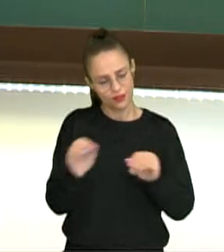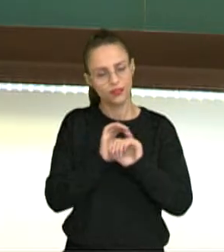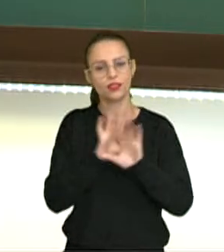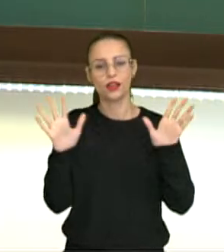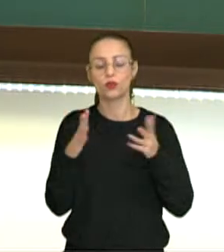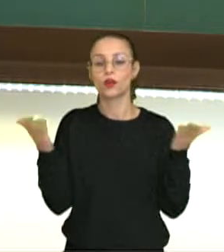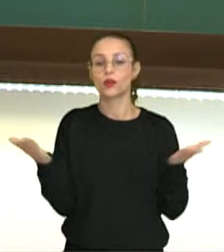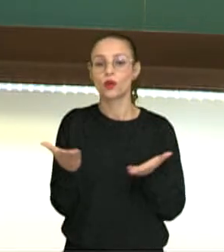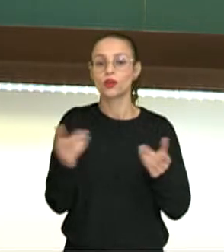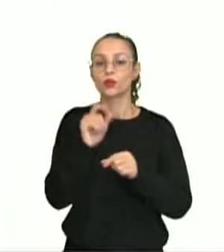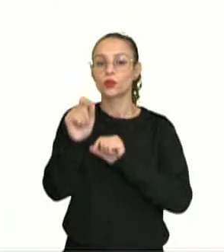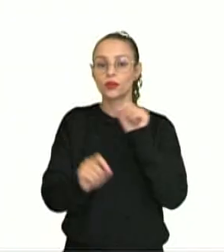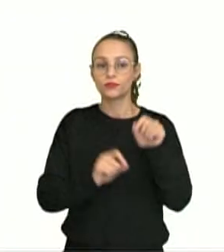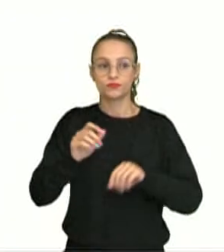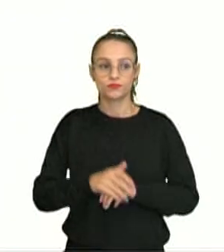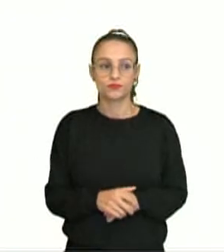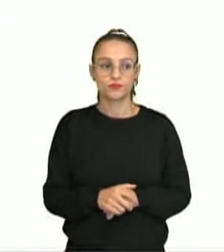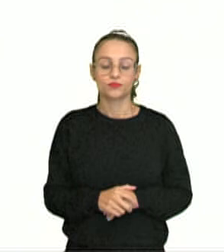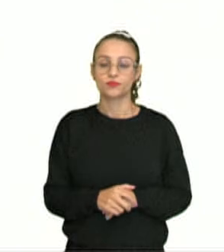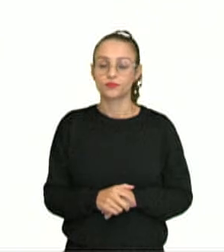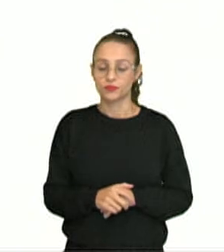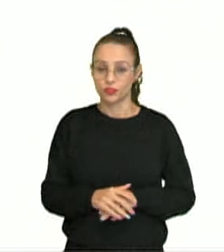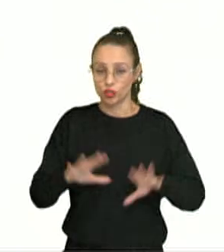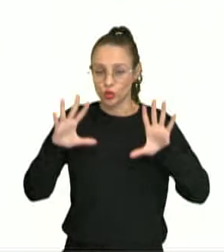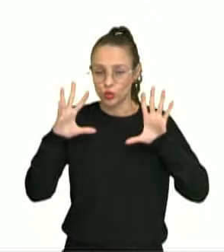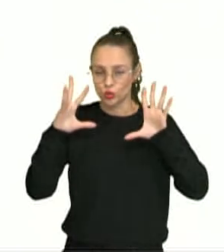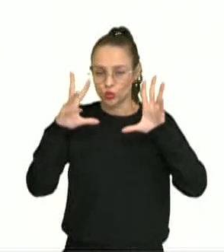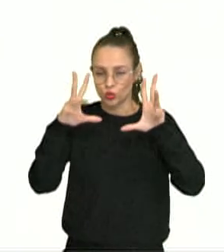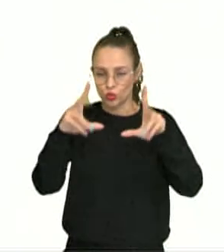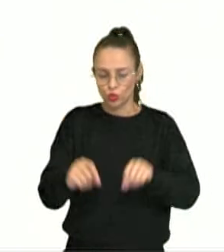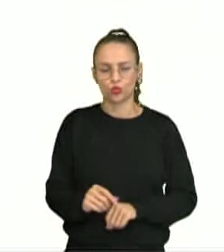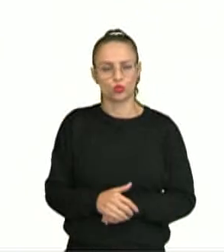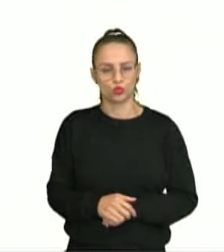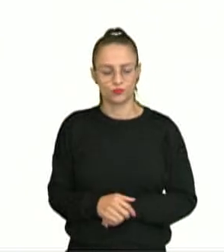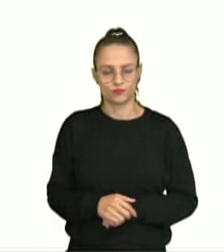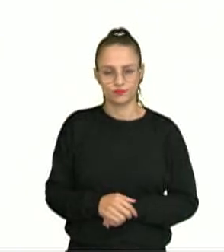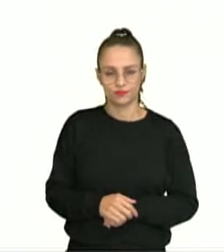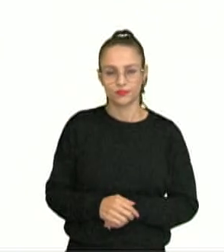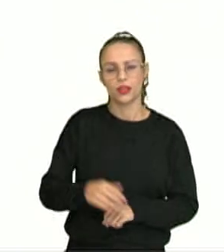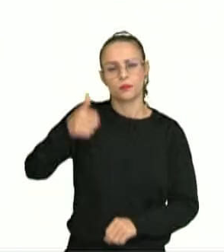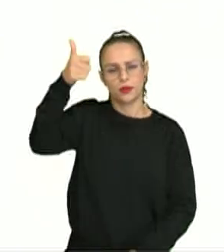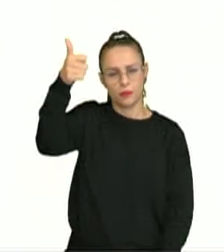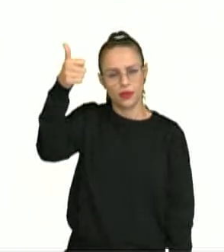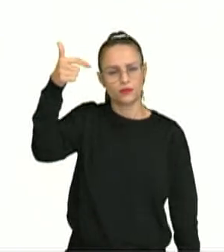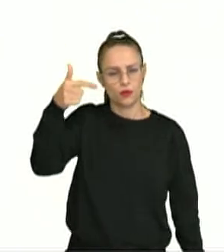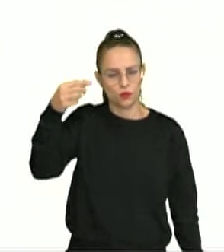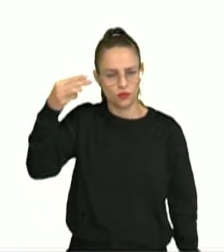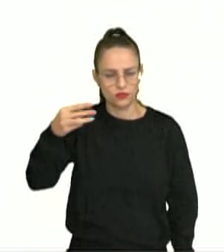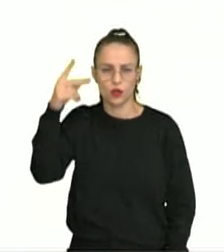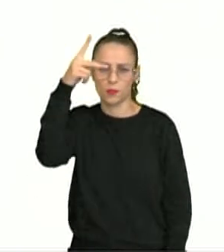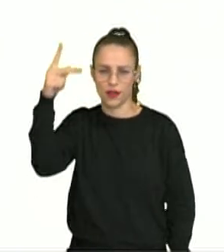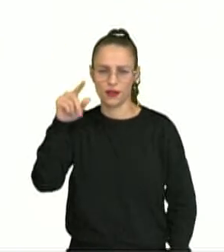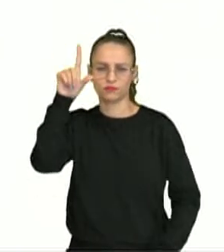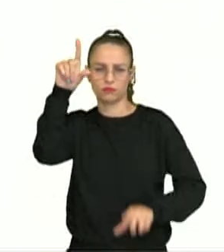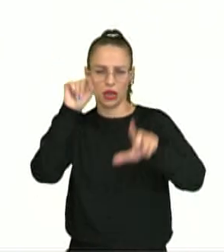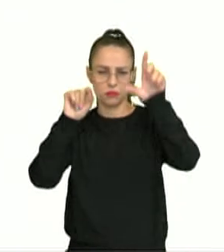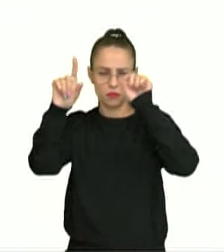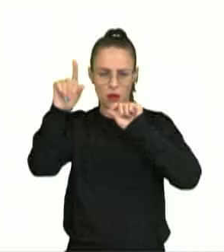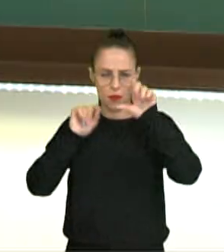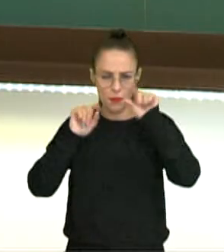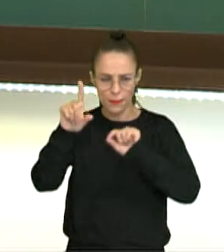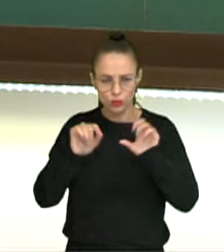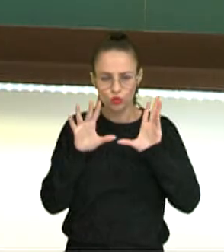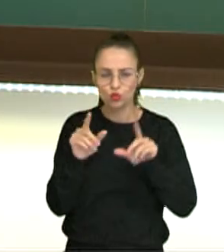Claro, nós vamos fazer o quê? Pegar todas as palavras-chave destacadas, tudo que a gente fez